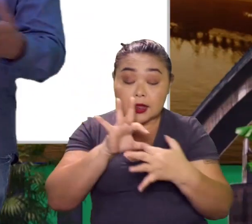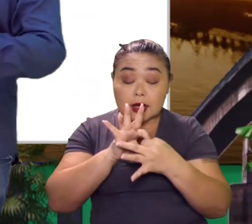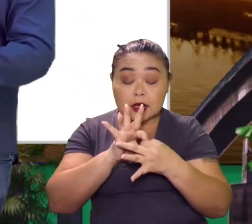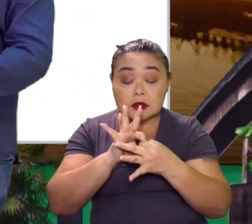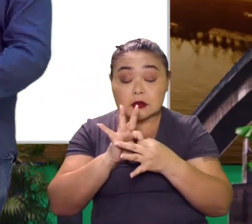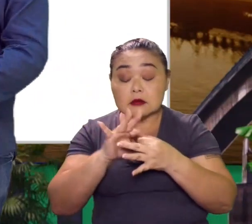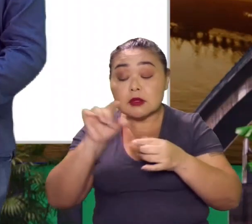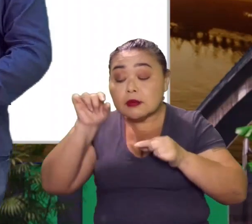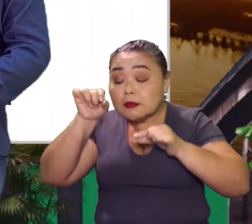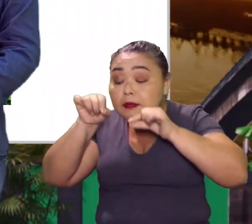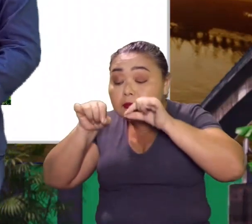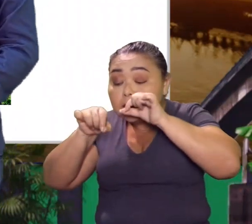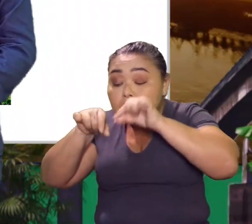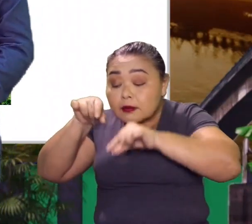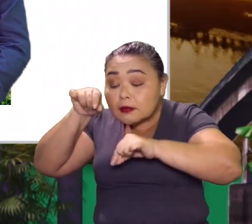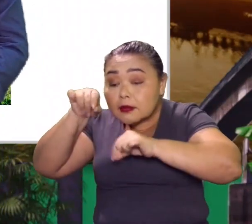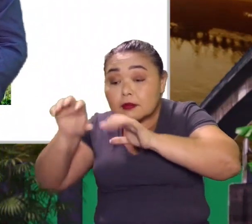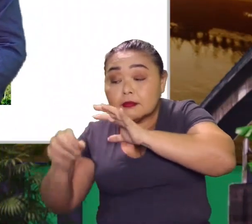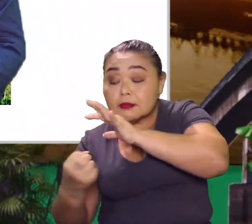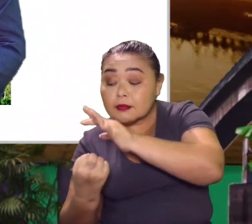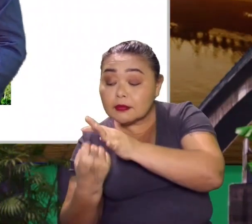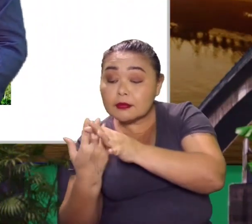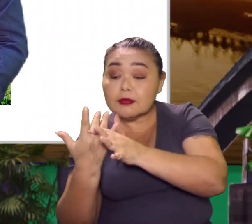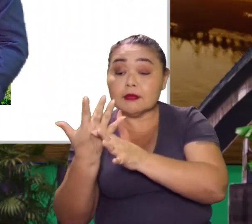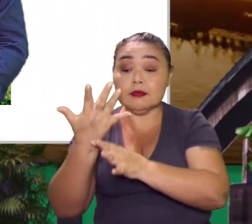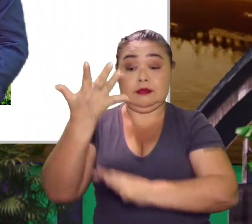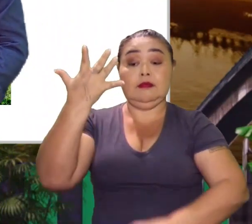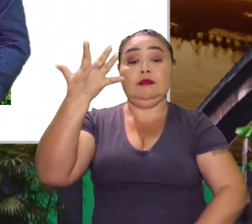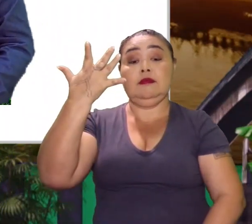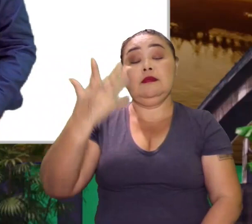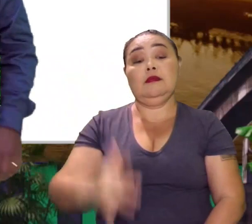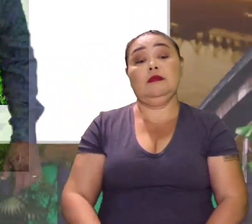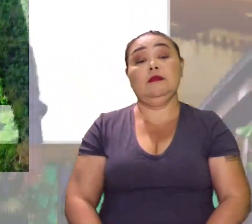ao desmatamento. Perfeito. Vamos lá no quadro, meu diretor.